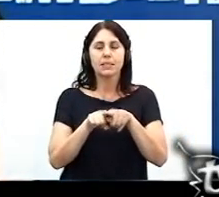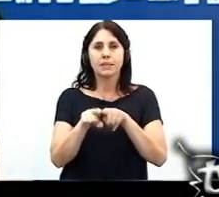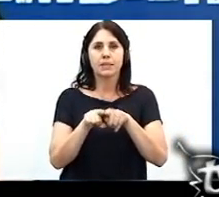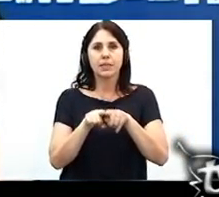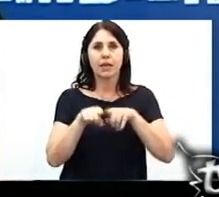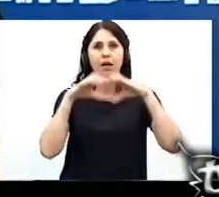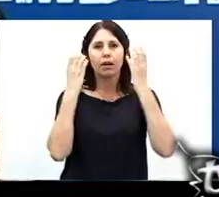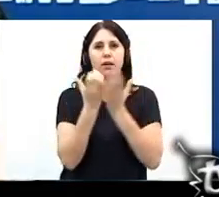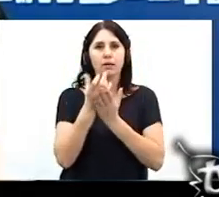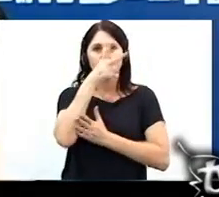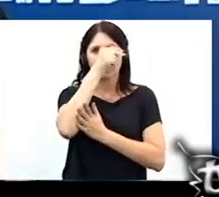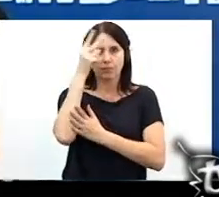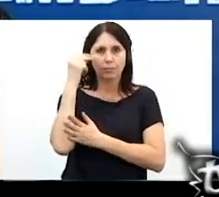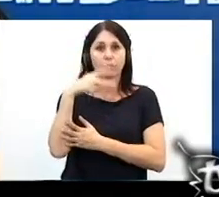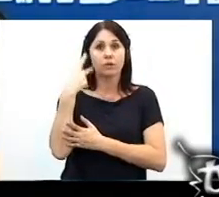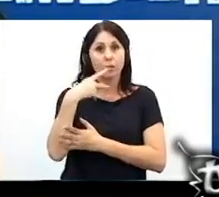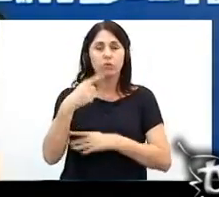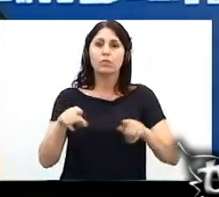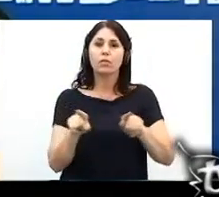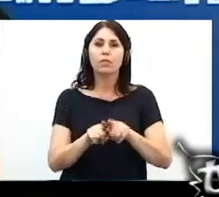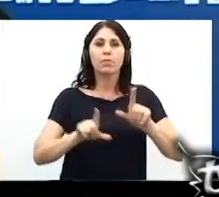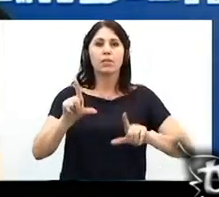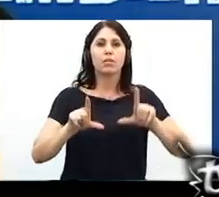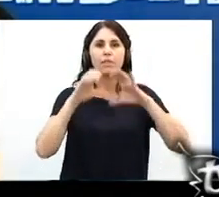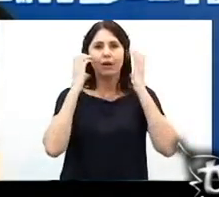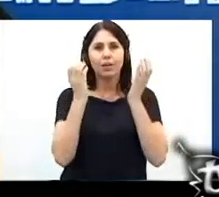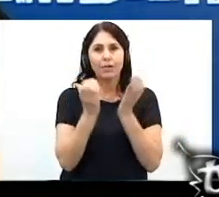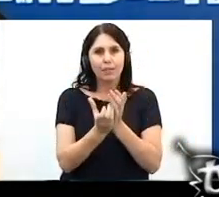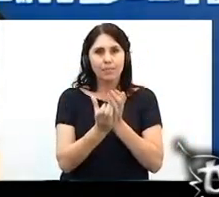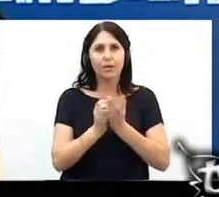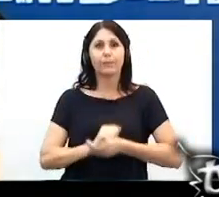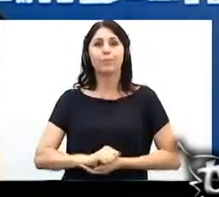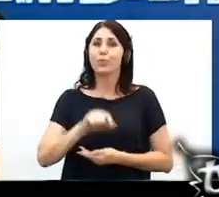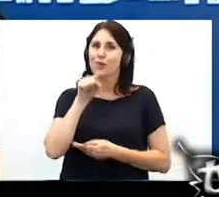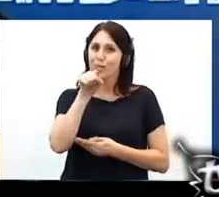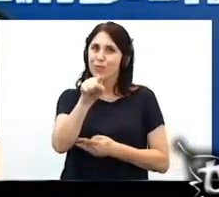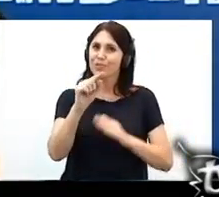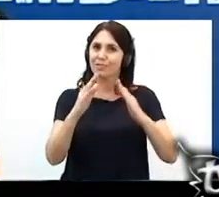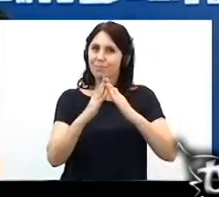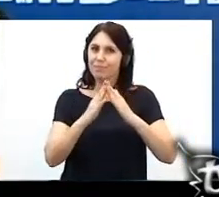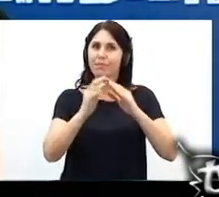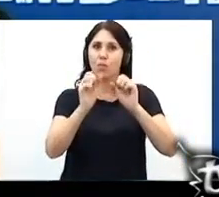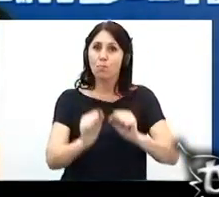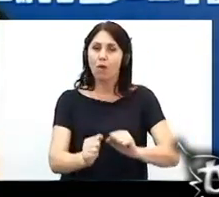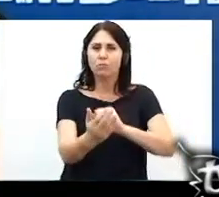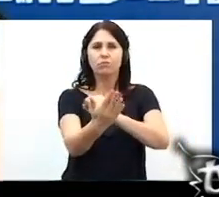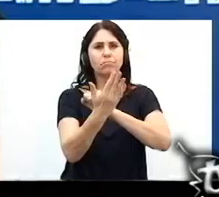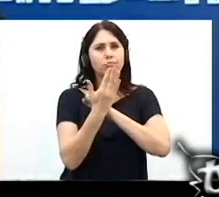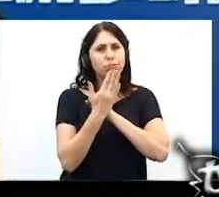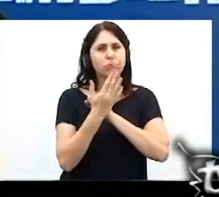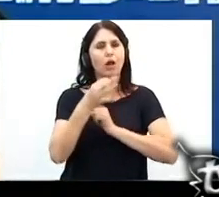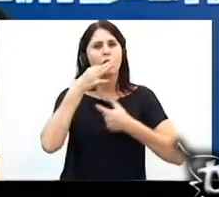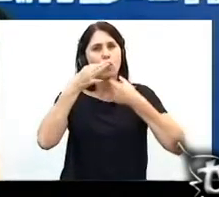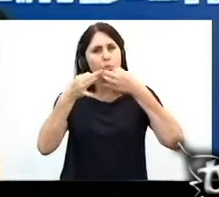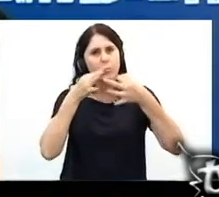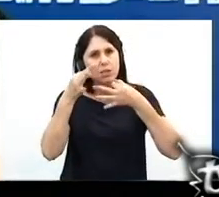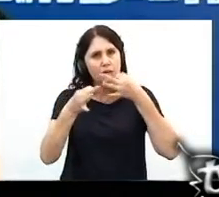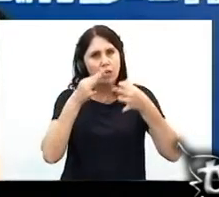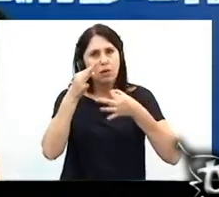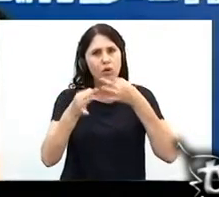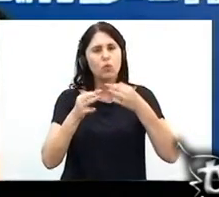Olá, estamos iniciando mais um programa Ecologia e Meio Ambiente. O programa é uma produção do Fórum da Agenda 21